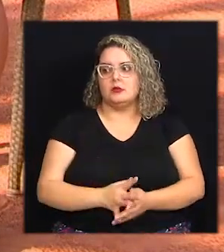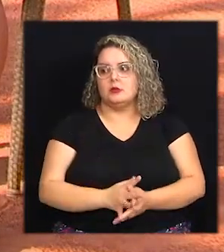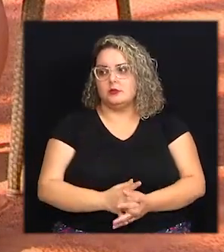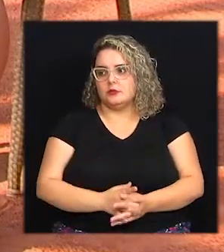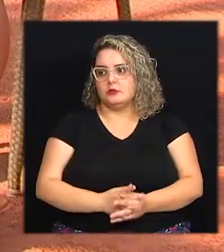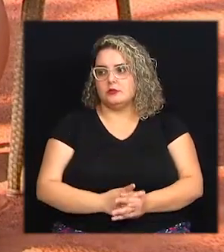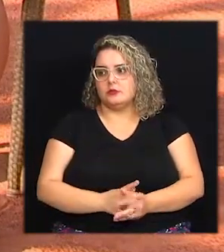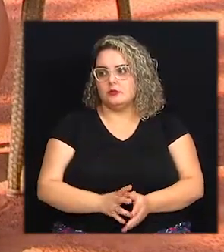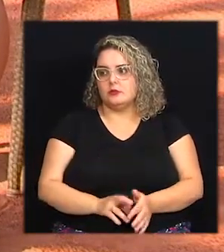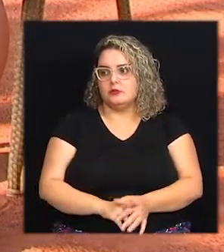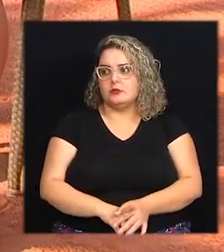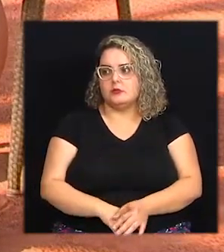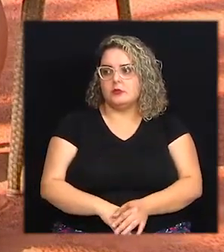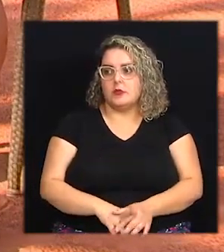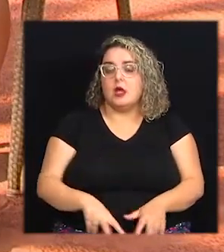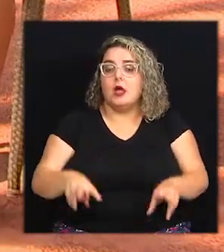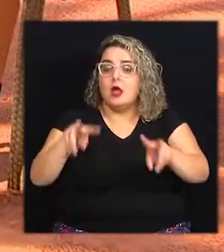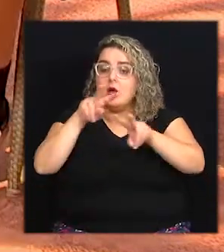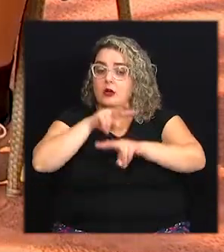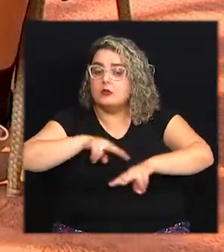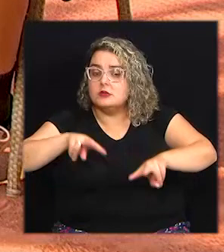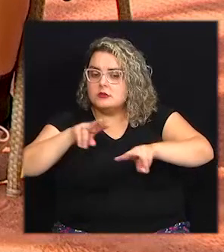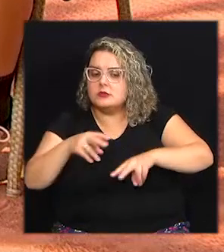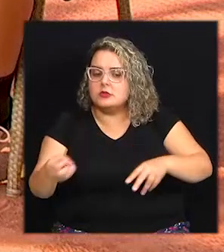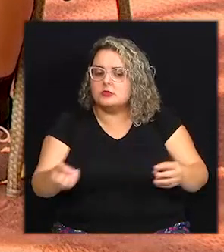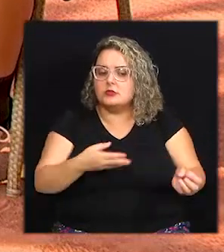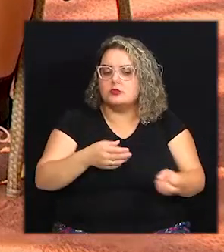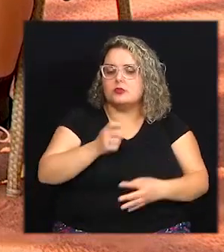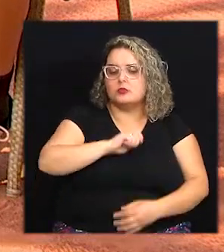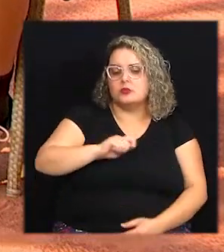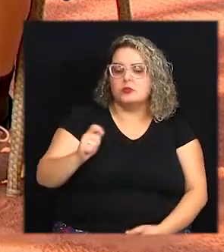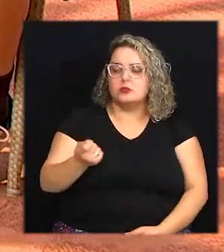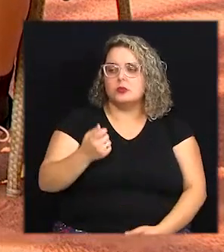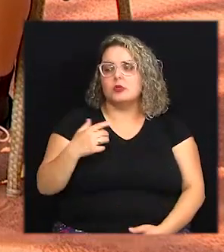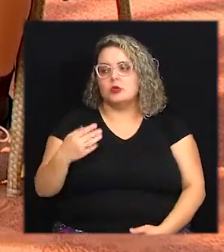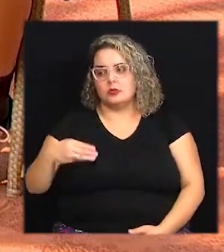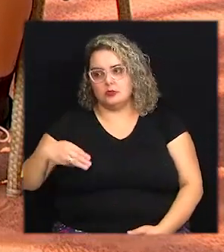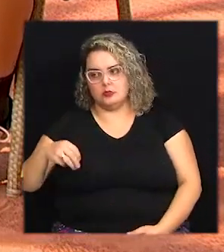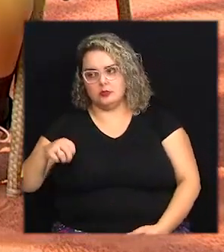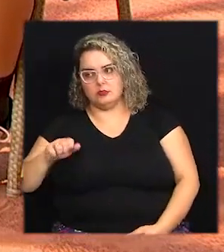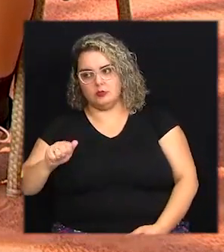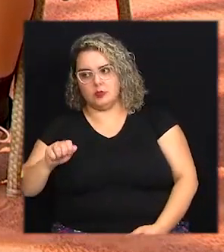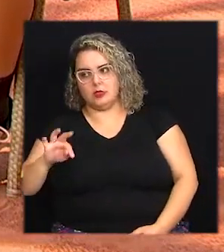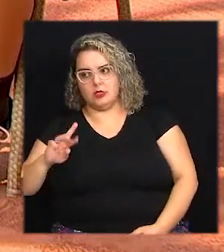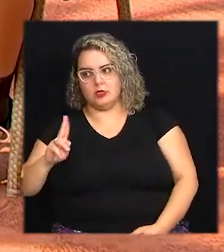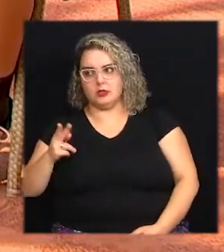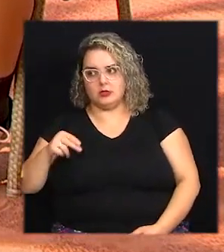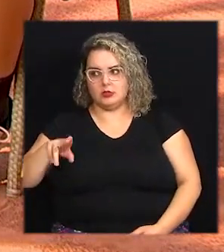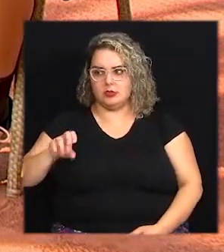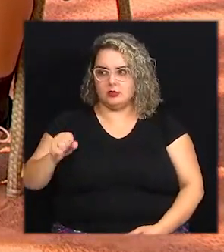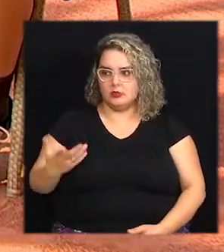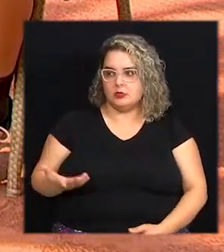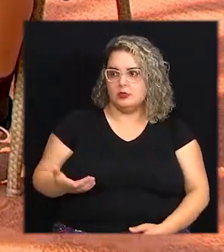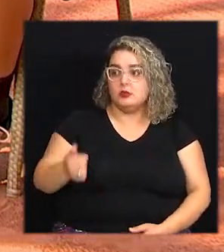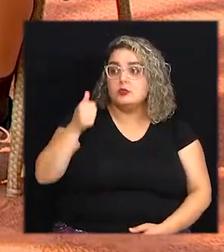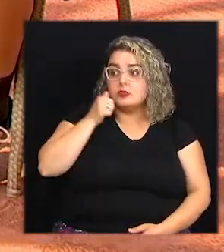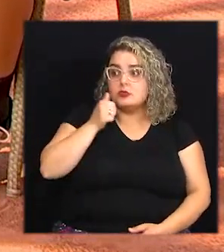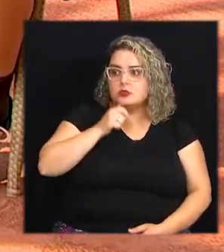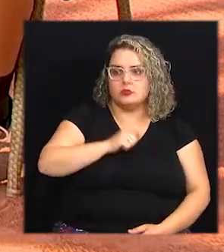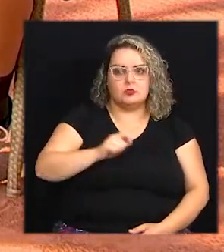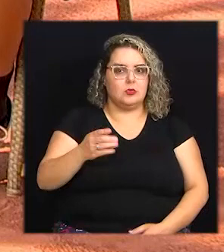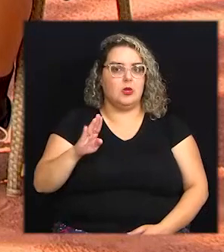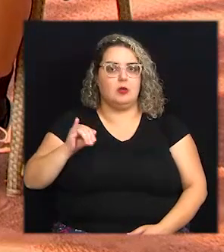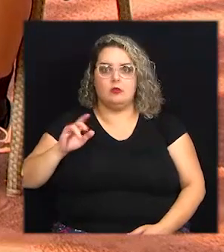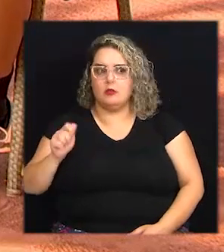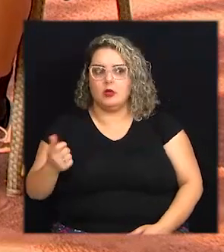Uhum. E acho que a visibilidade atual do tênis também, Matheus, está vindo do tênis feminino, porque a Bia